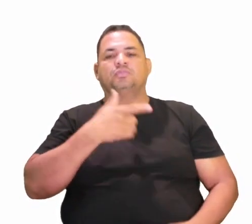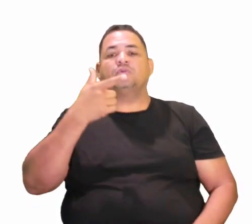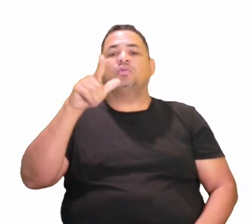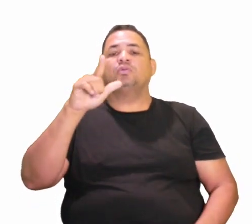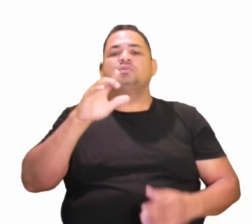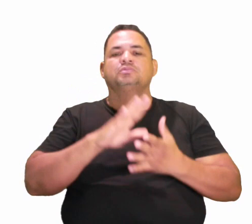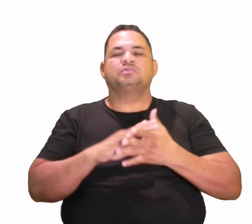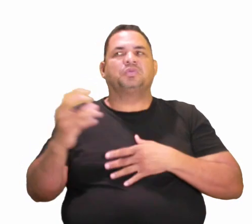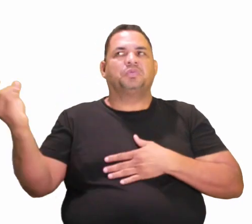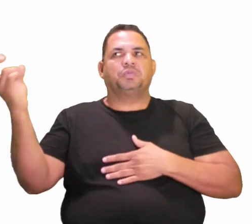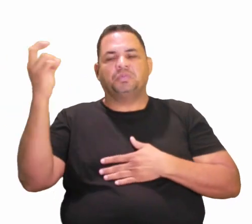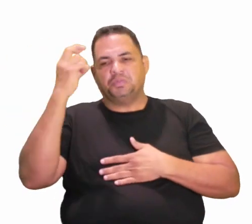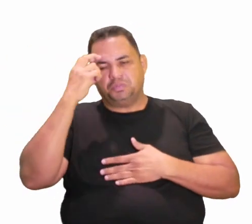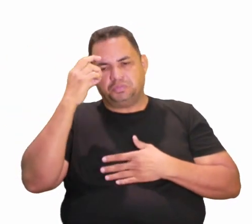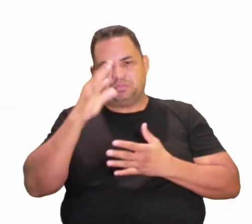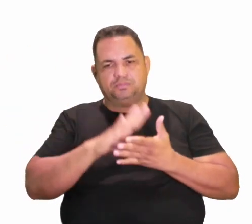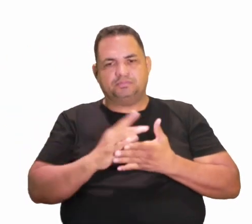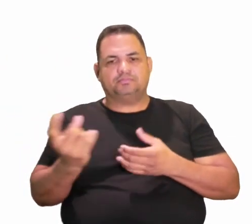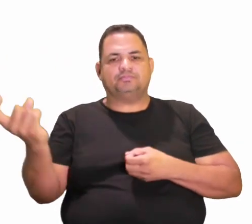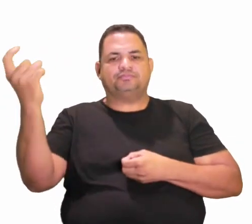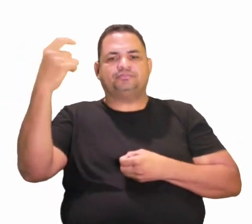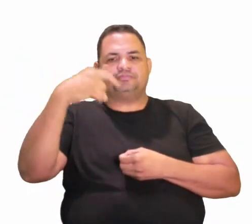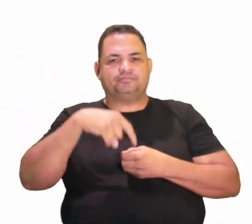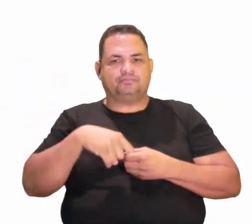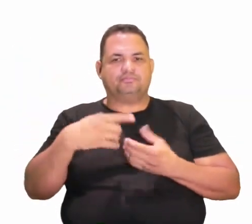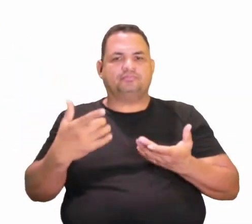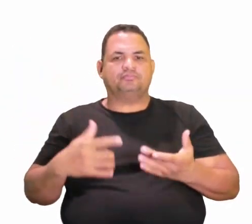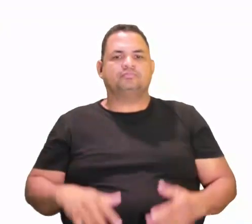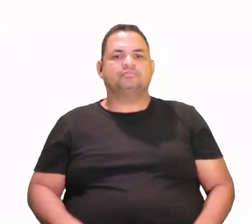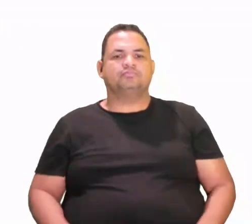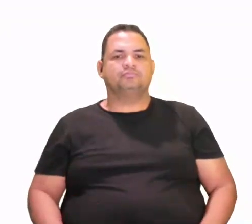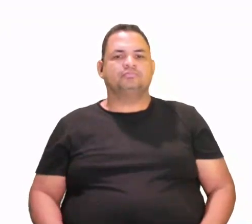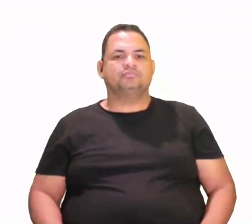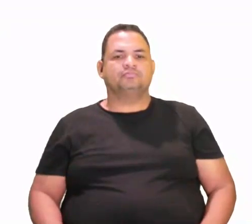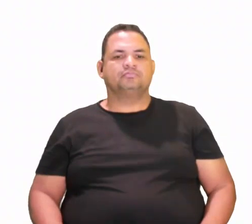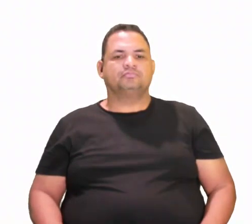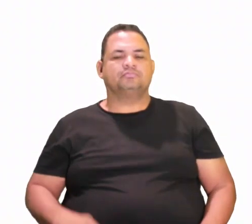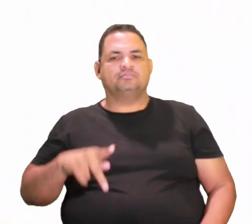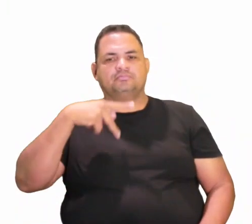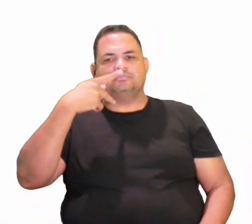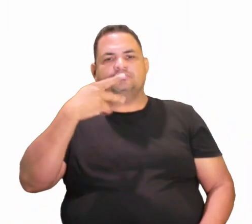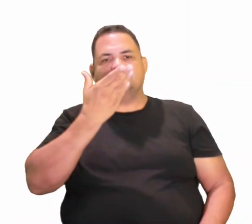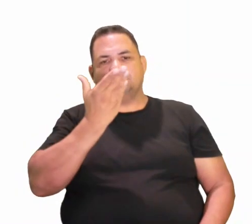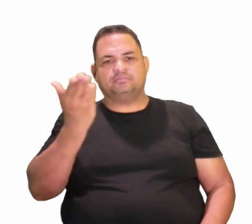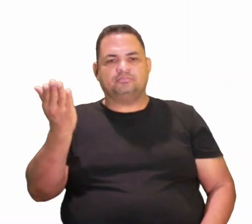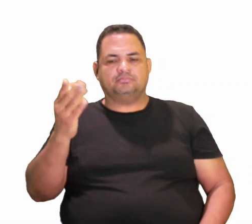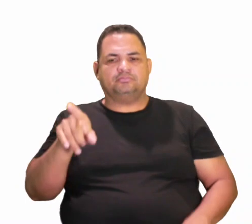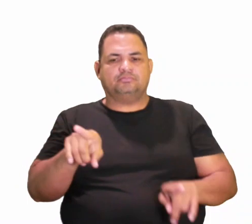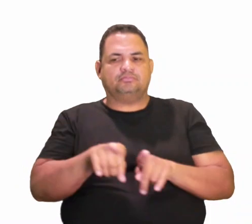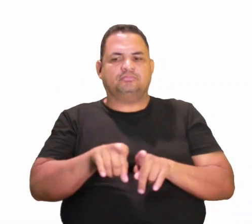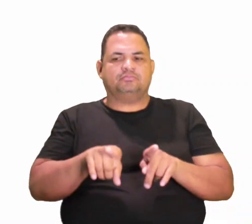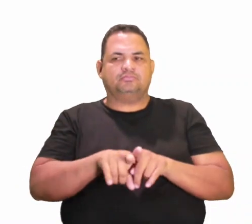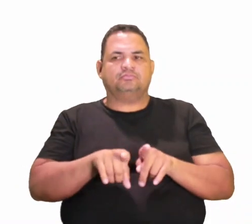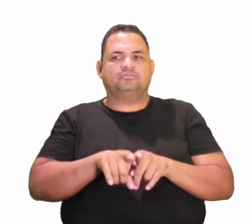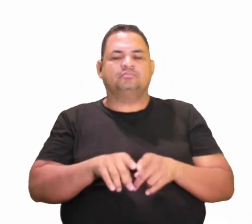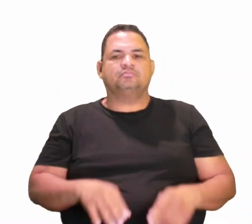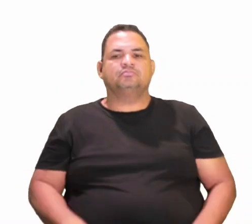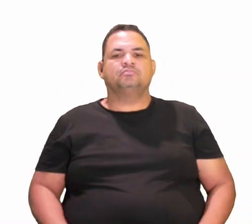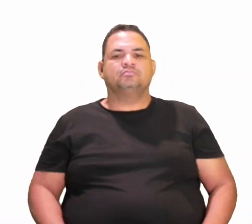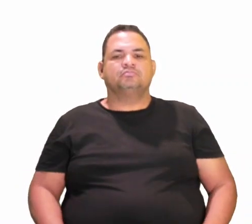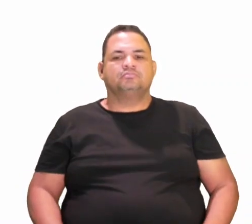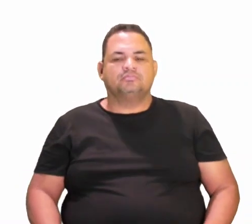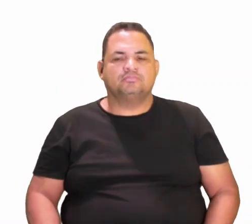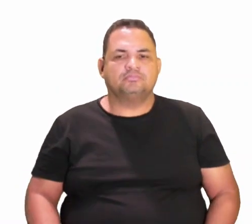outras culturas, a gente volta lá e a gente vai falar sobre esses outros aqui. Aqui o único que